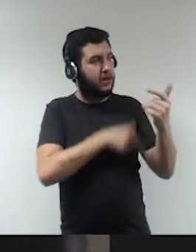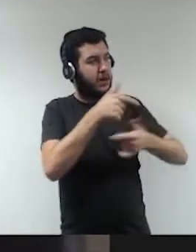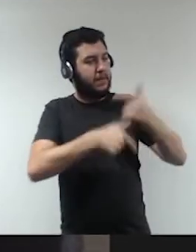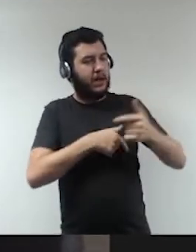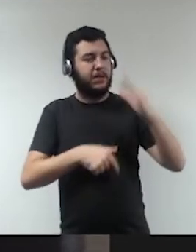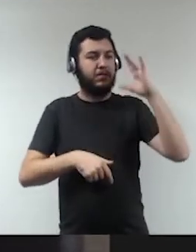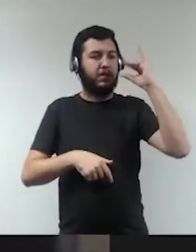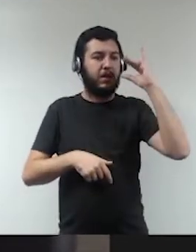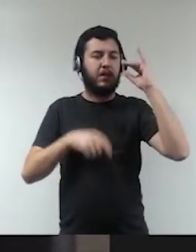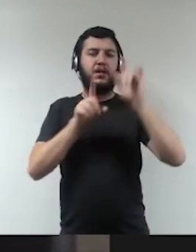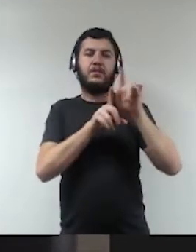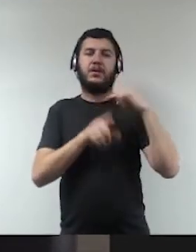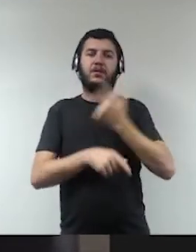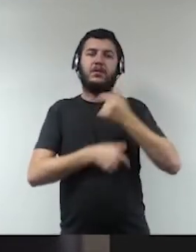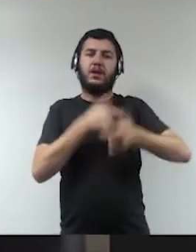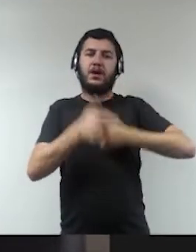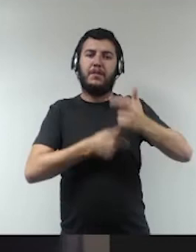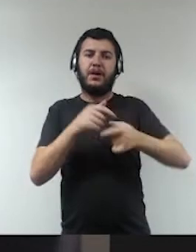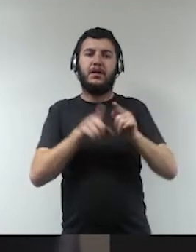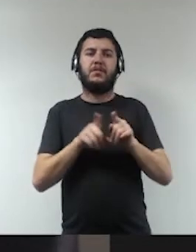de sustentabilidade.